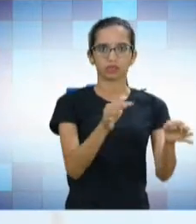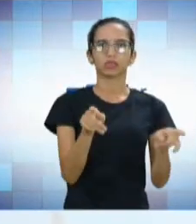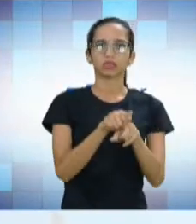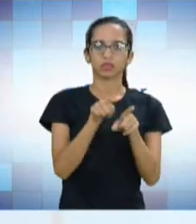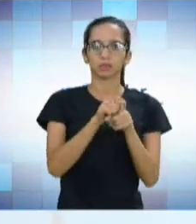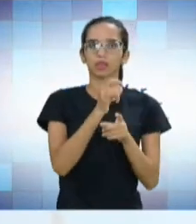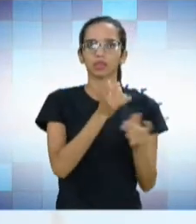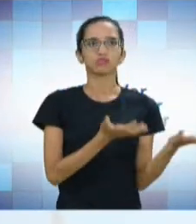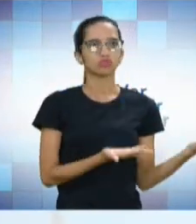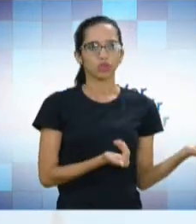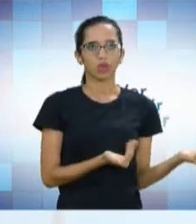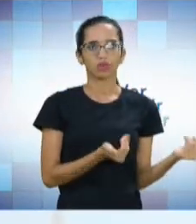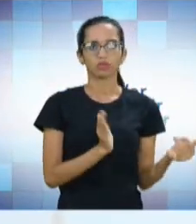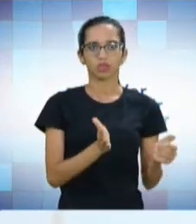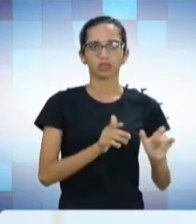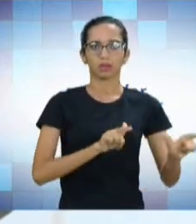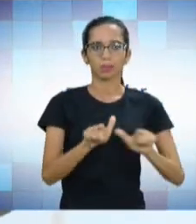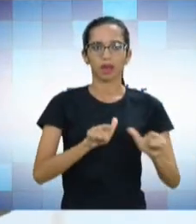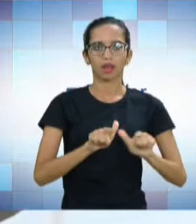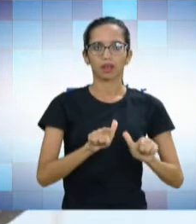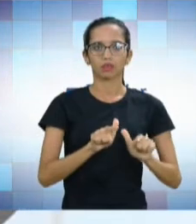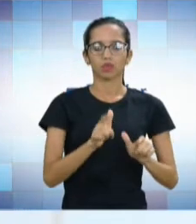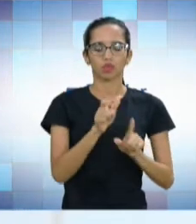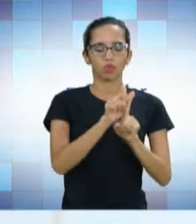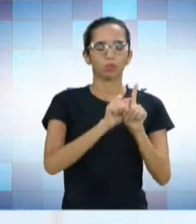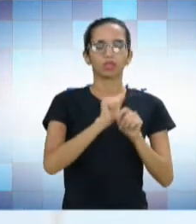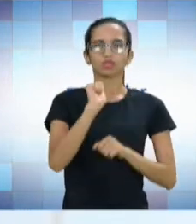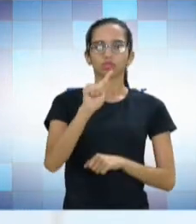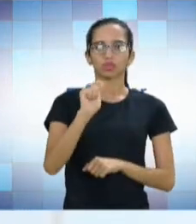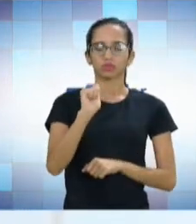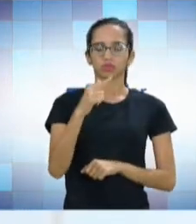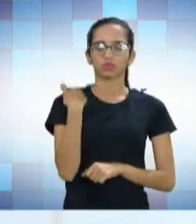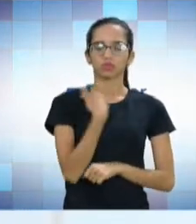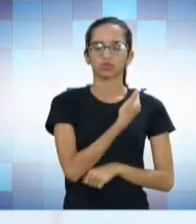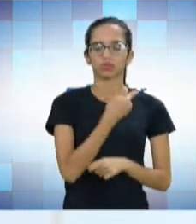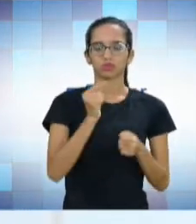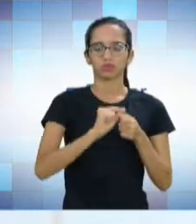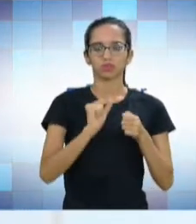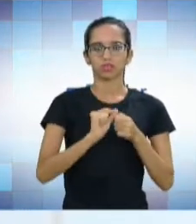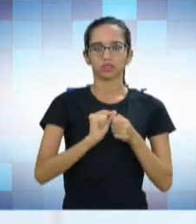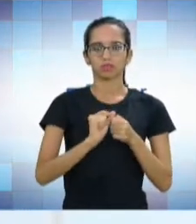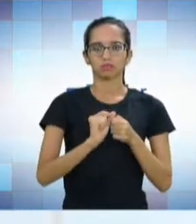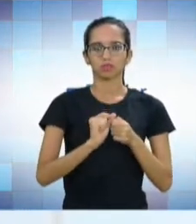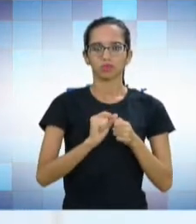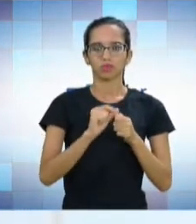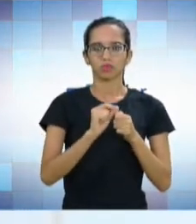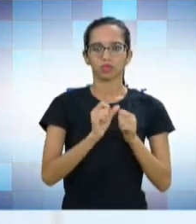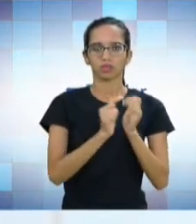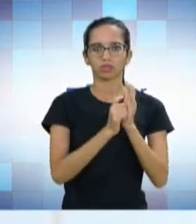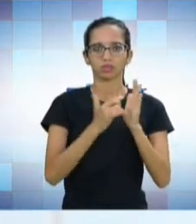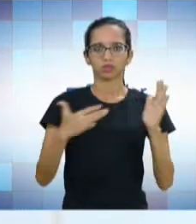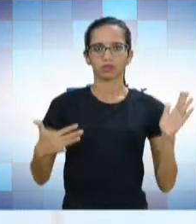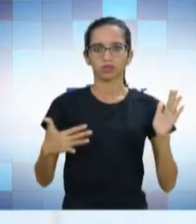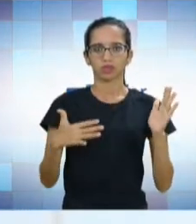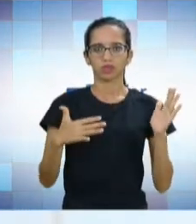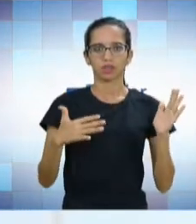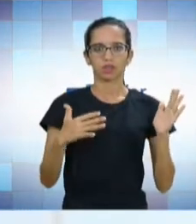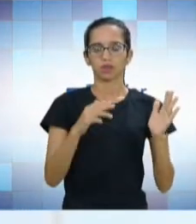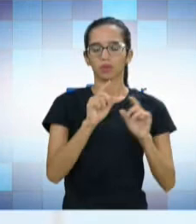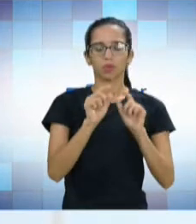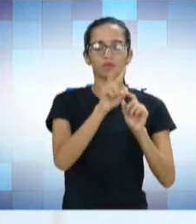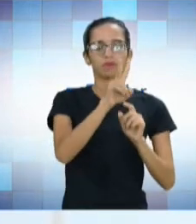sim para os jovens sim agora no mês no mês de agosto nós fizemos 11 ação chamada virada